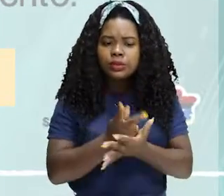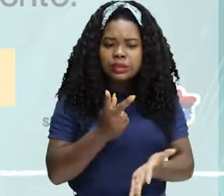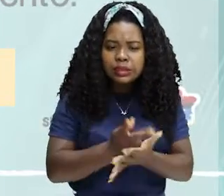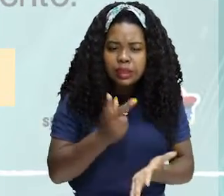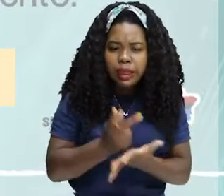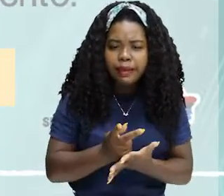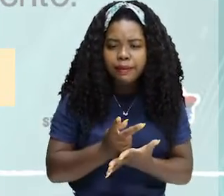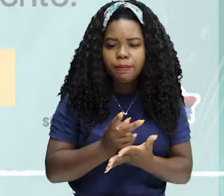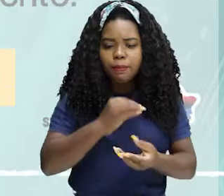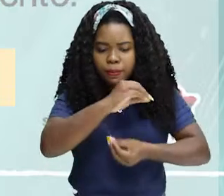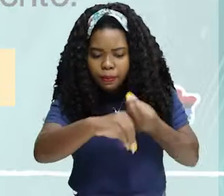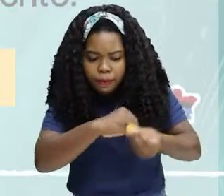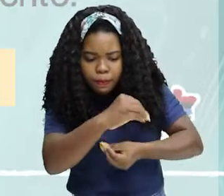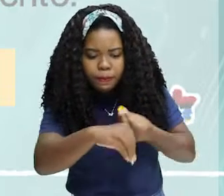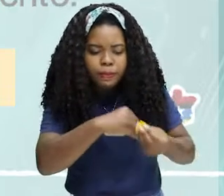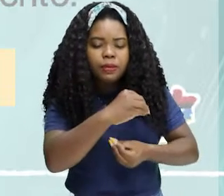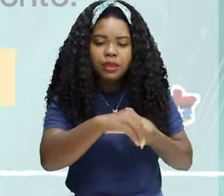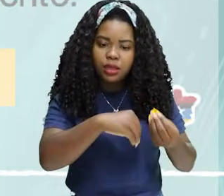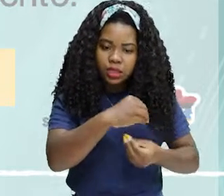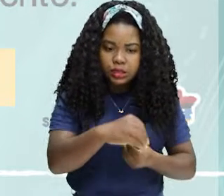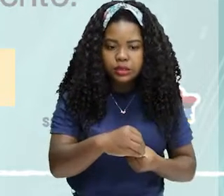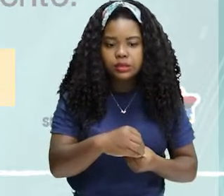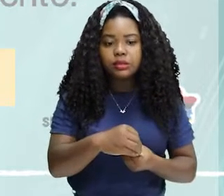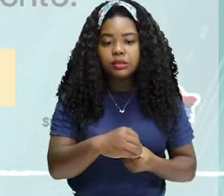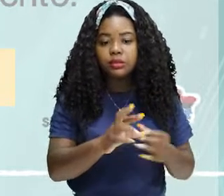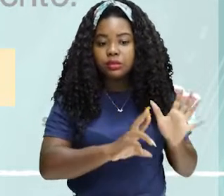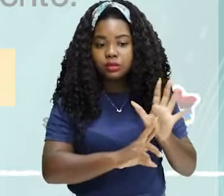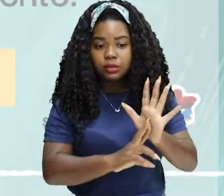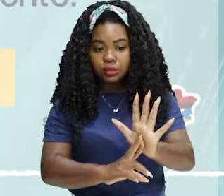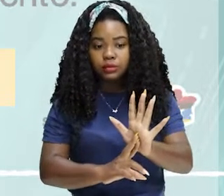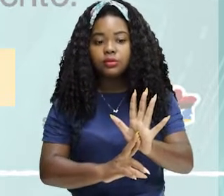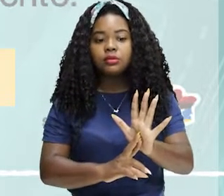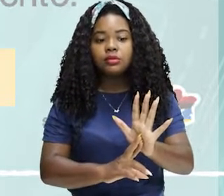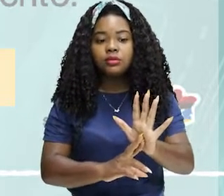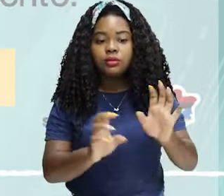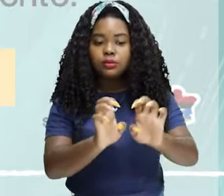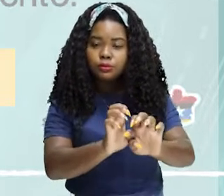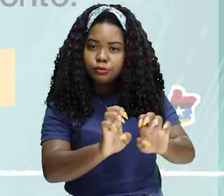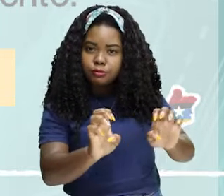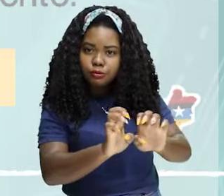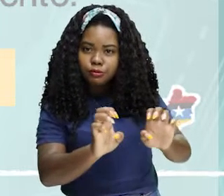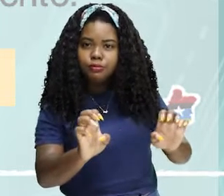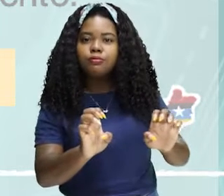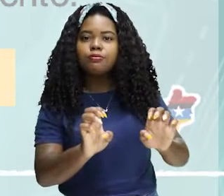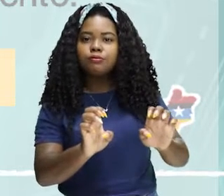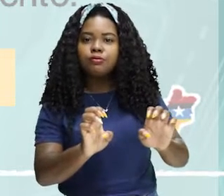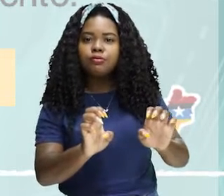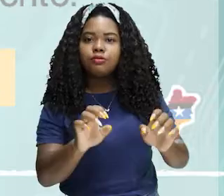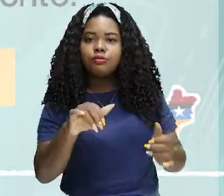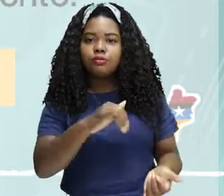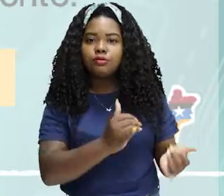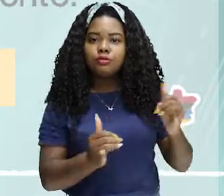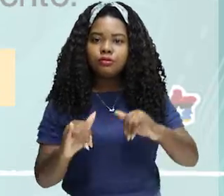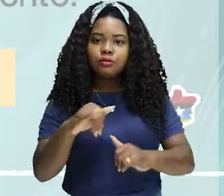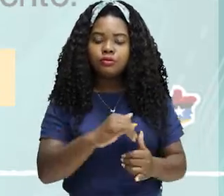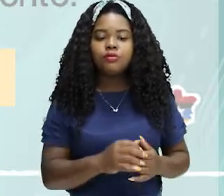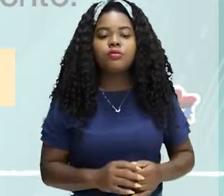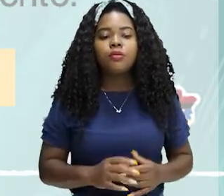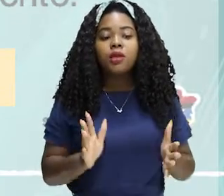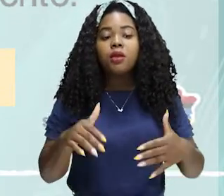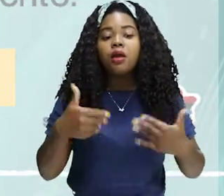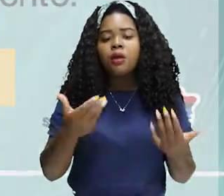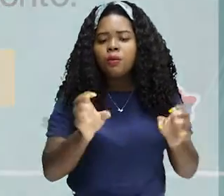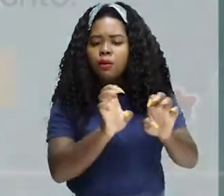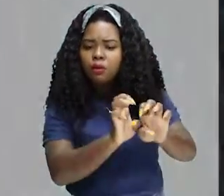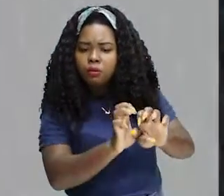acompanhe aqui, as substâncias são representadas por fórmulas, fórmulas químicas. Qual é a fórmula